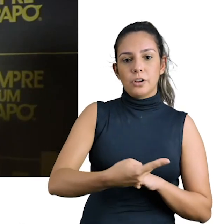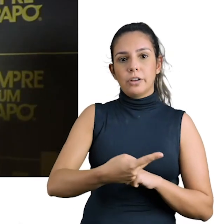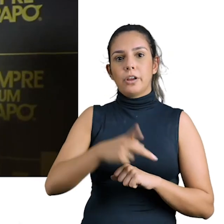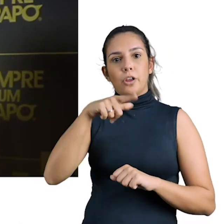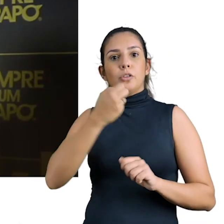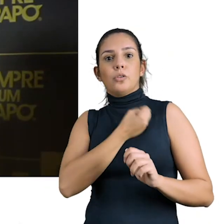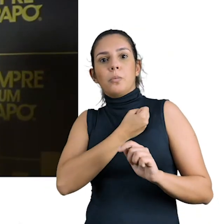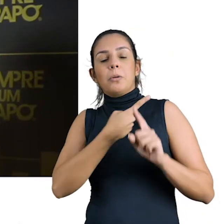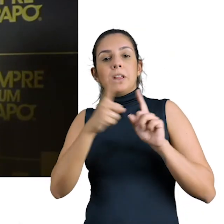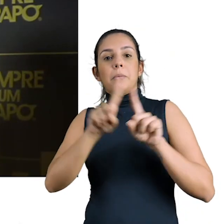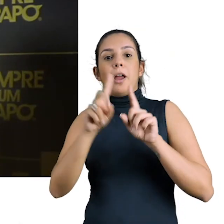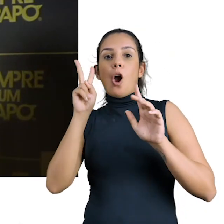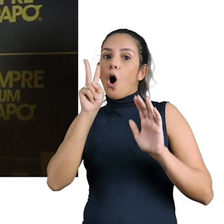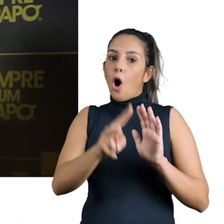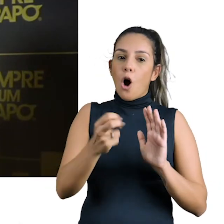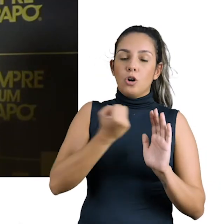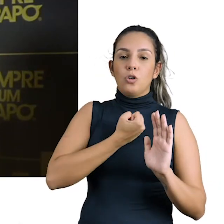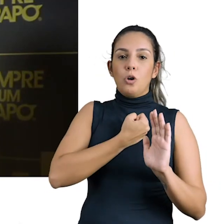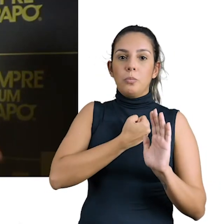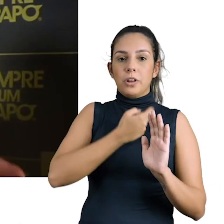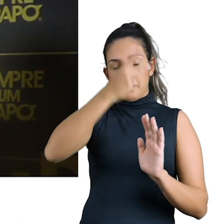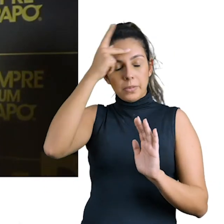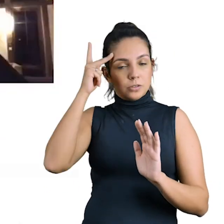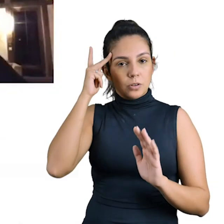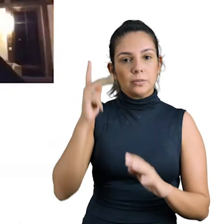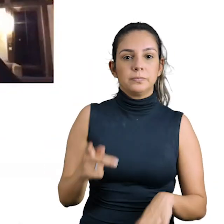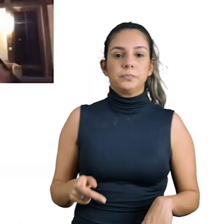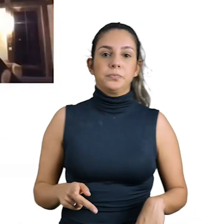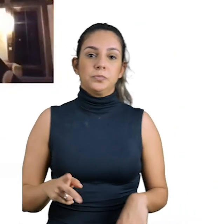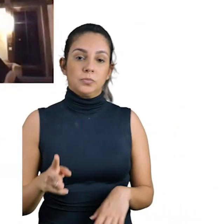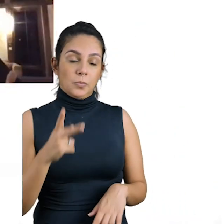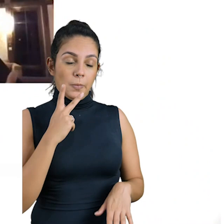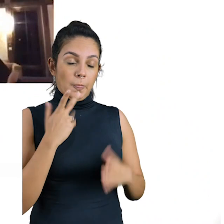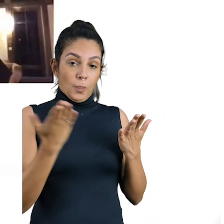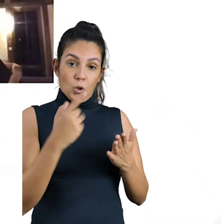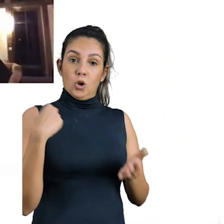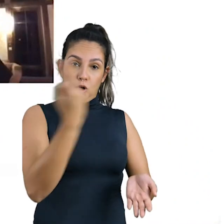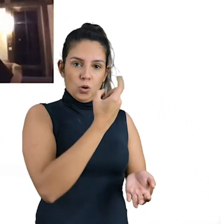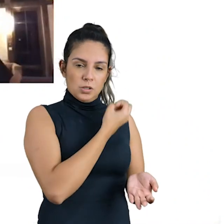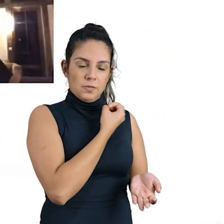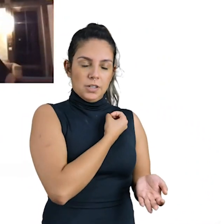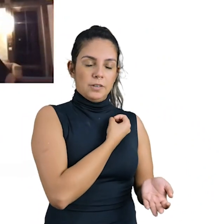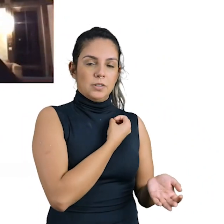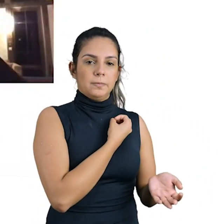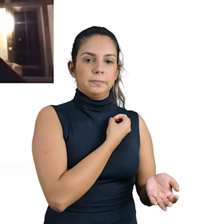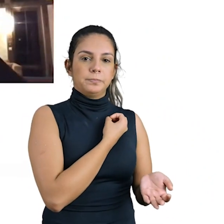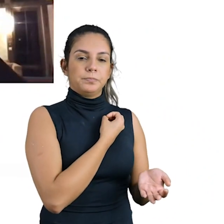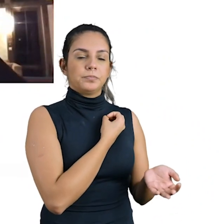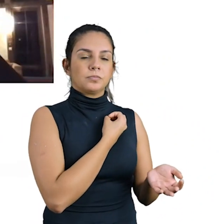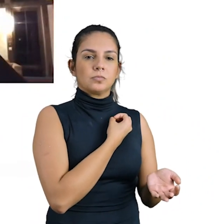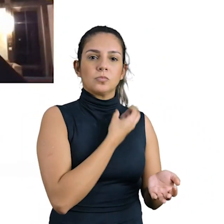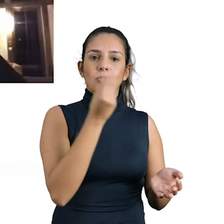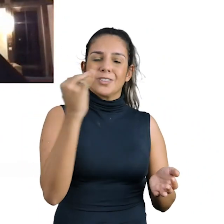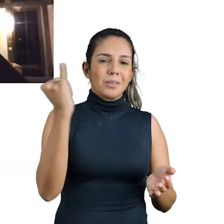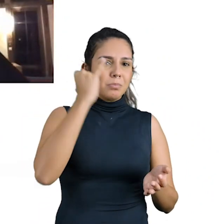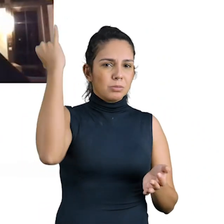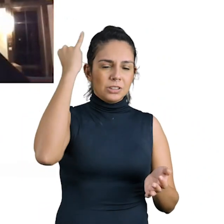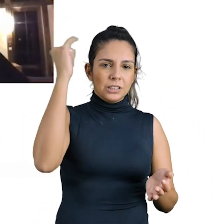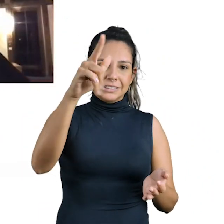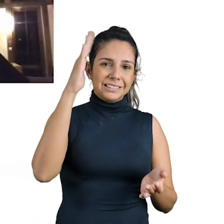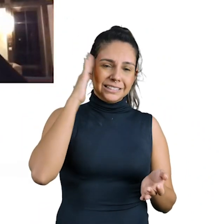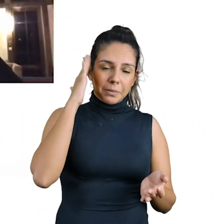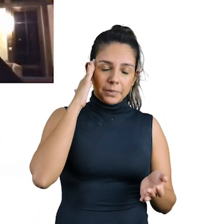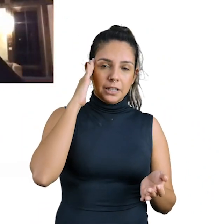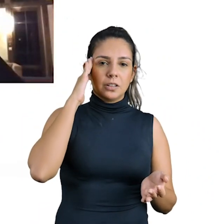que a gente deve se orientar. Não é? Numa situação como essa que a gente vive, né? Ou seja, é muito importante,